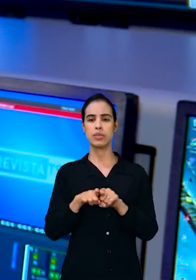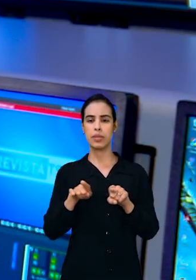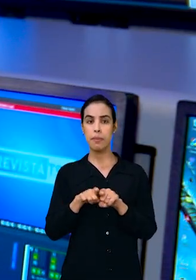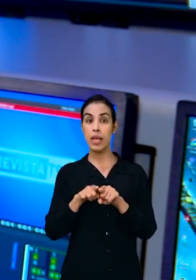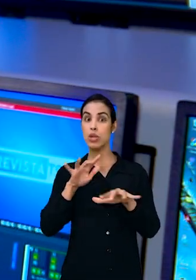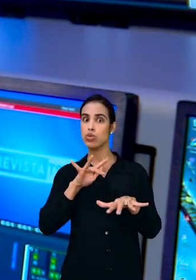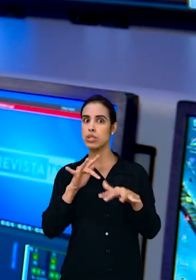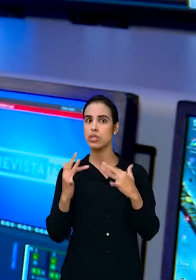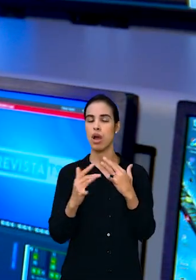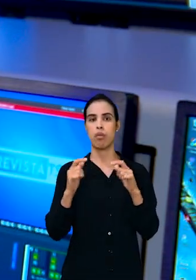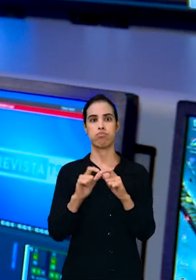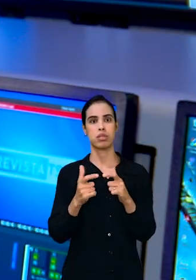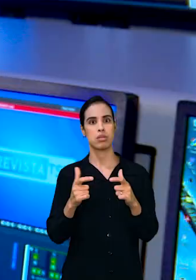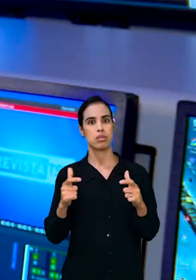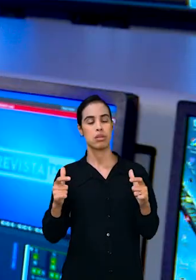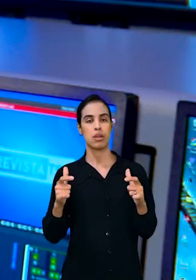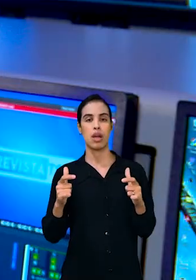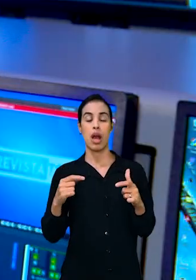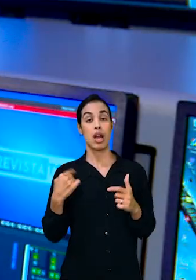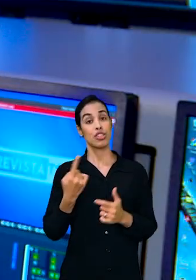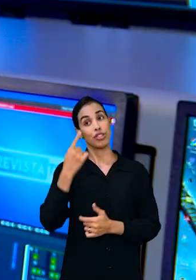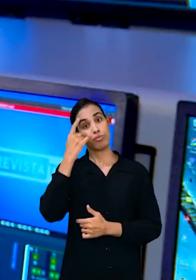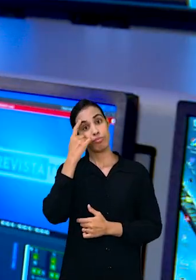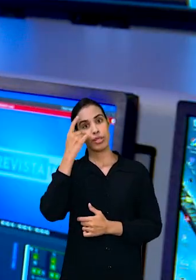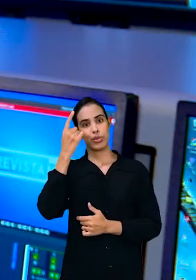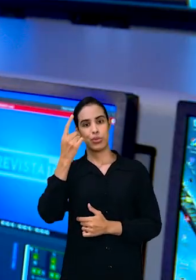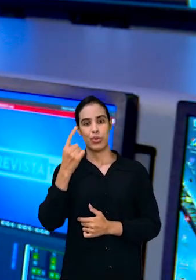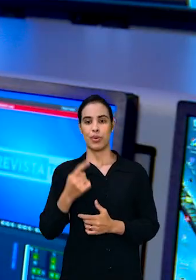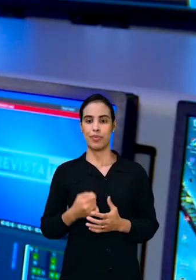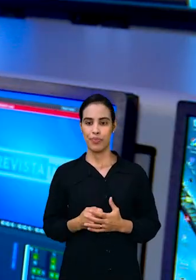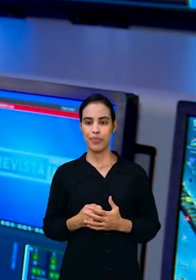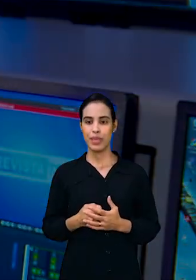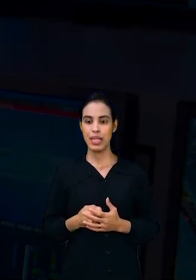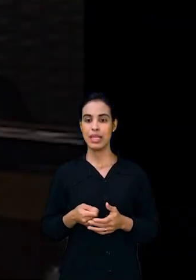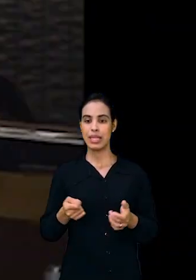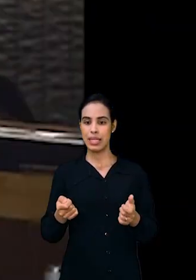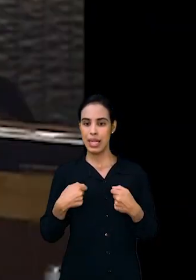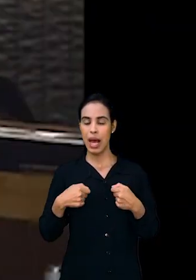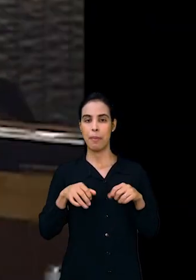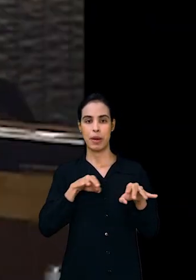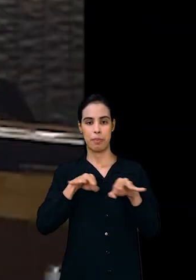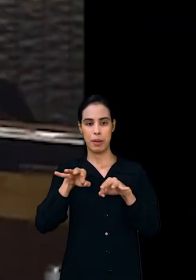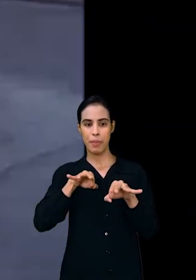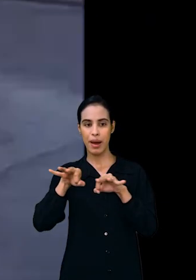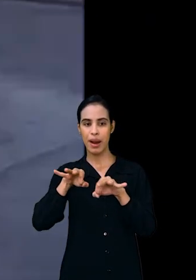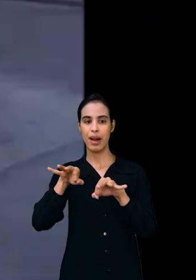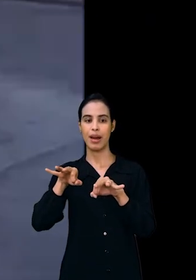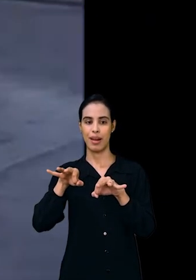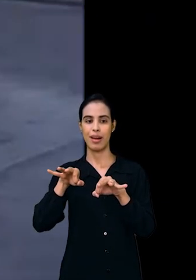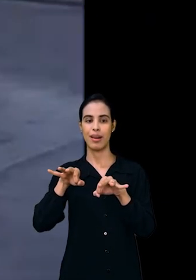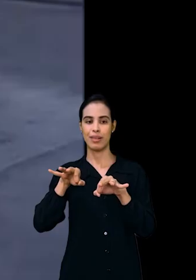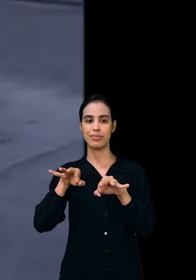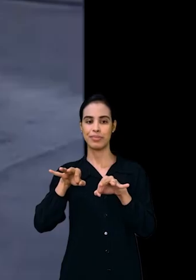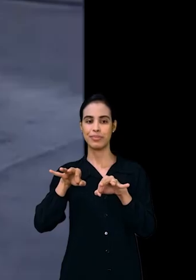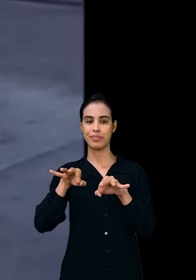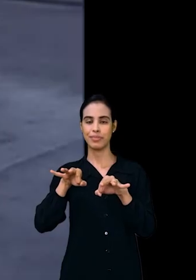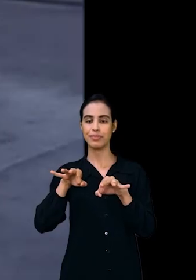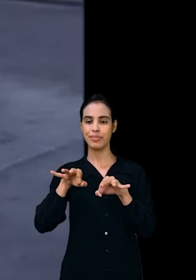estava crescendo muito o uso das redes sociais. Então, o que a gente pensou? A gente queria fazer um programa